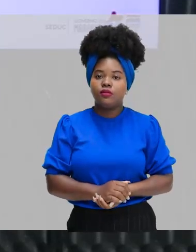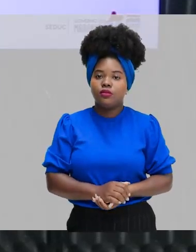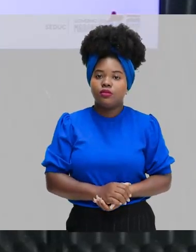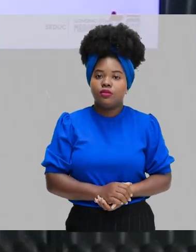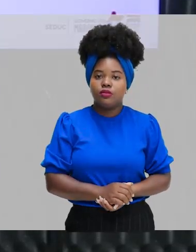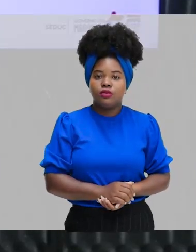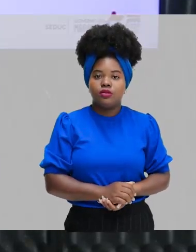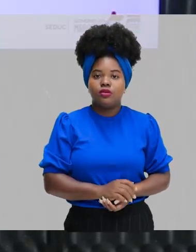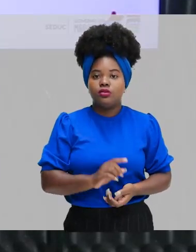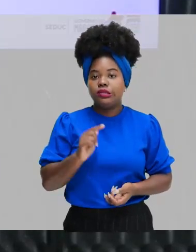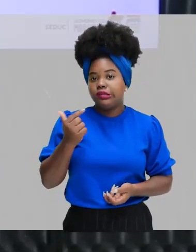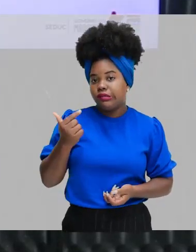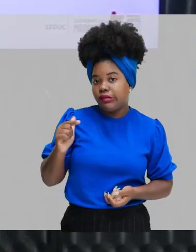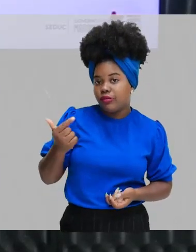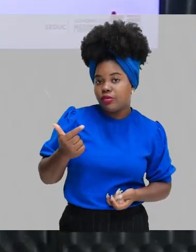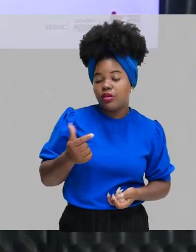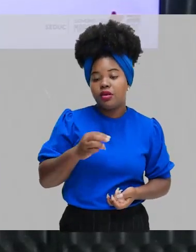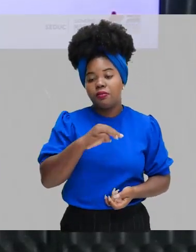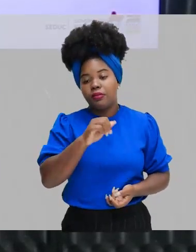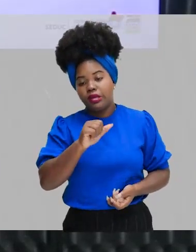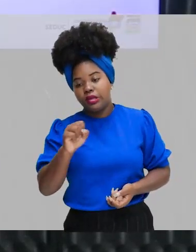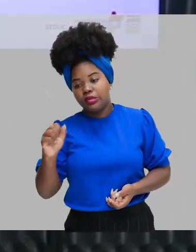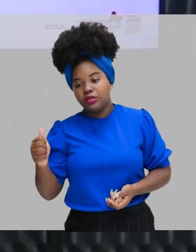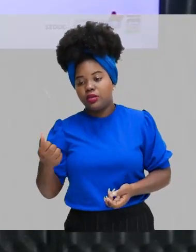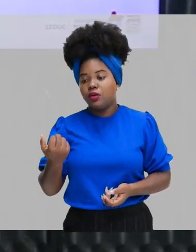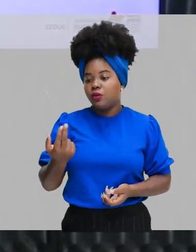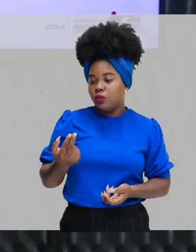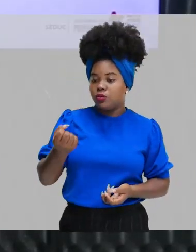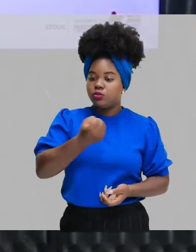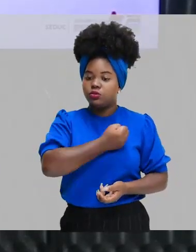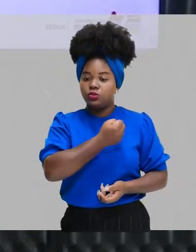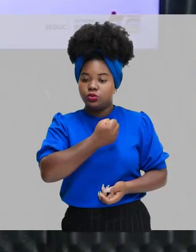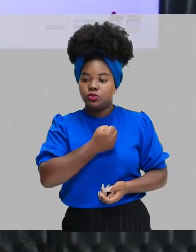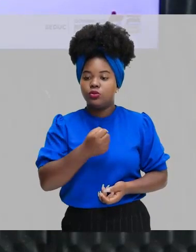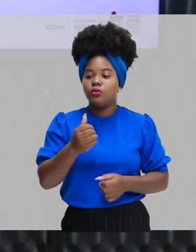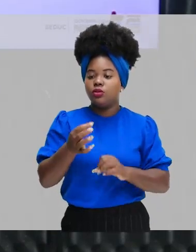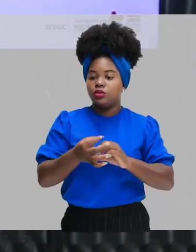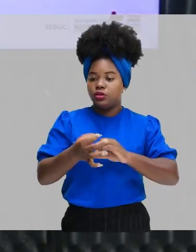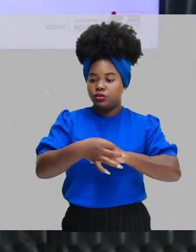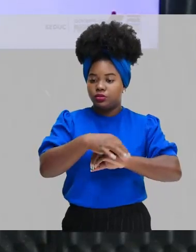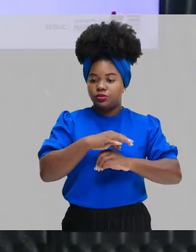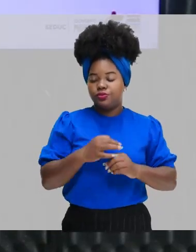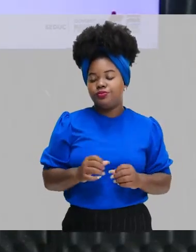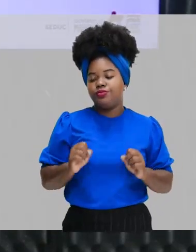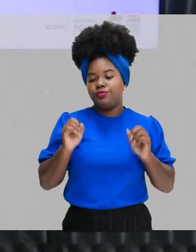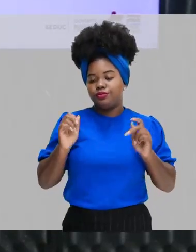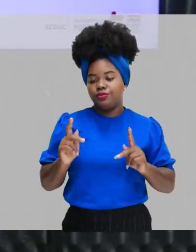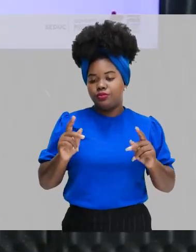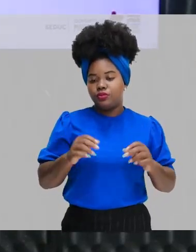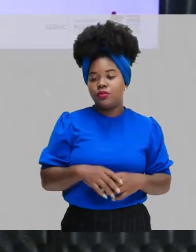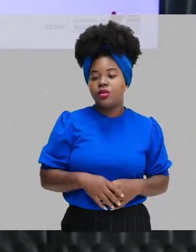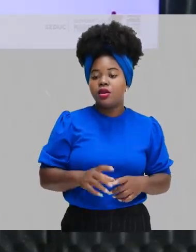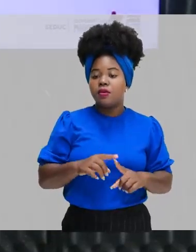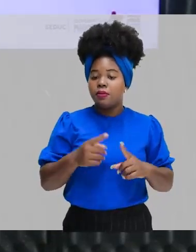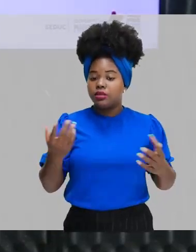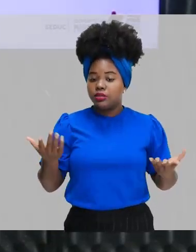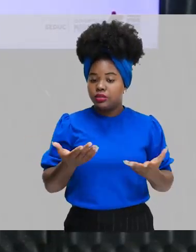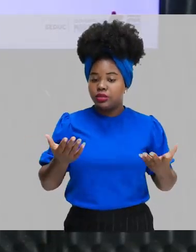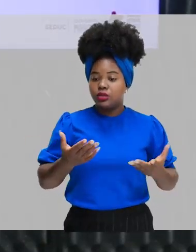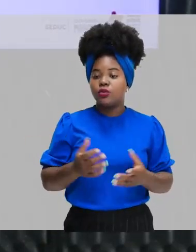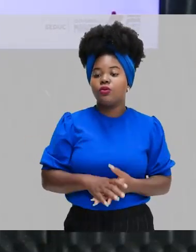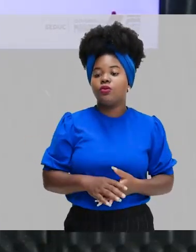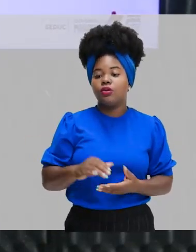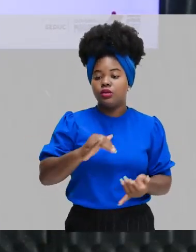partícula não tem nem nem massa atômica nem número atômico ok e quando a gente fala de química nuclear